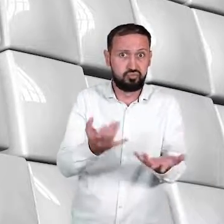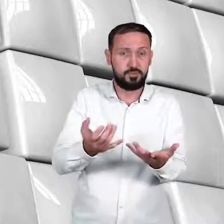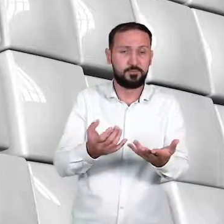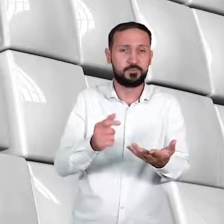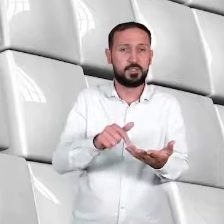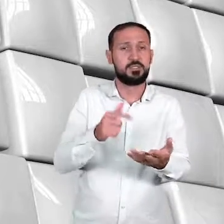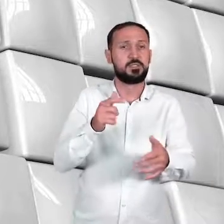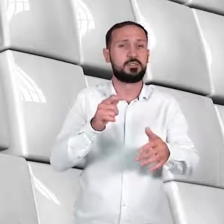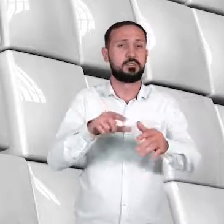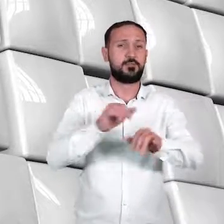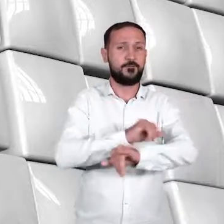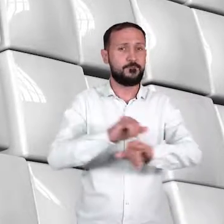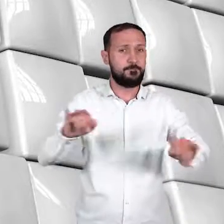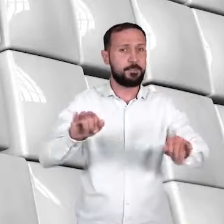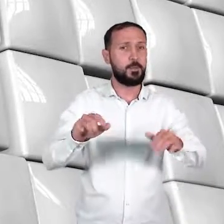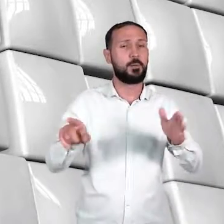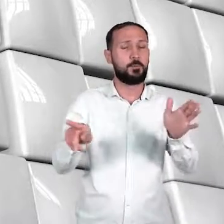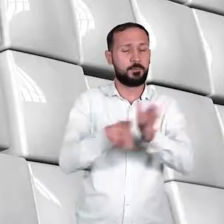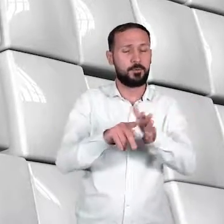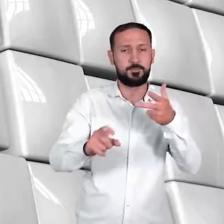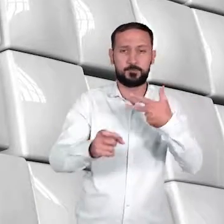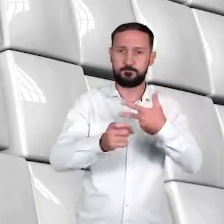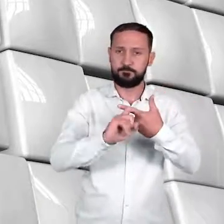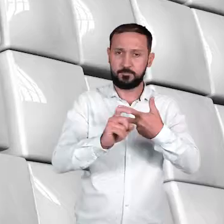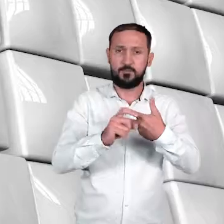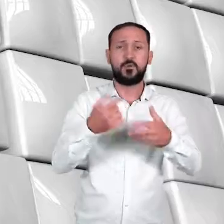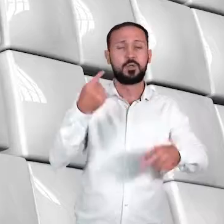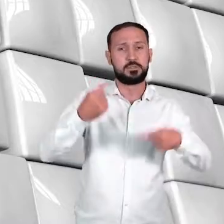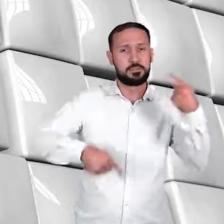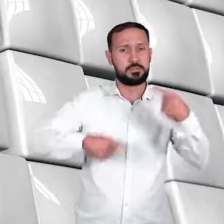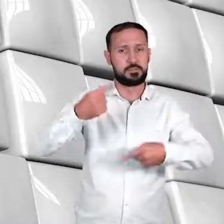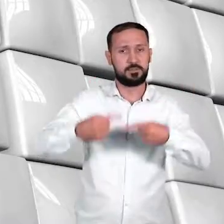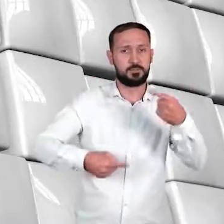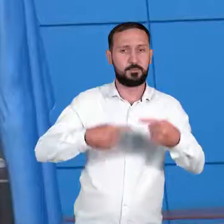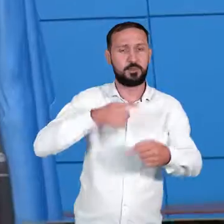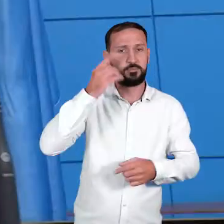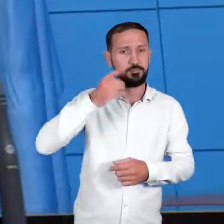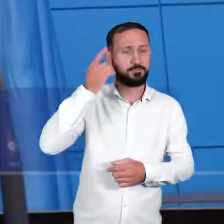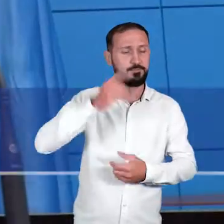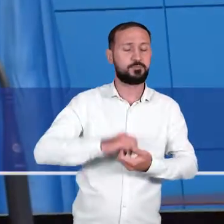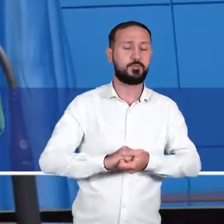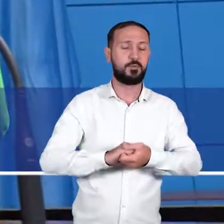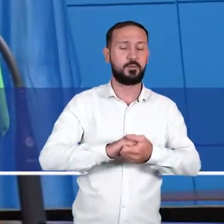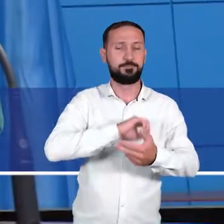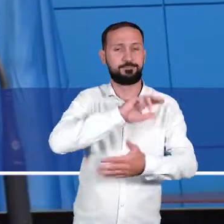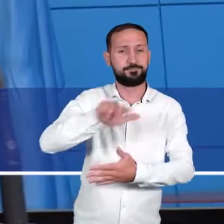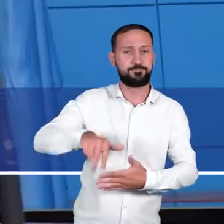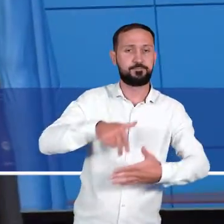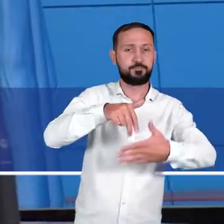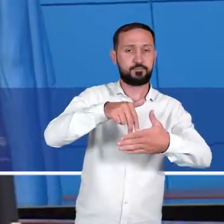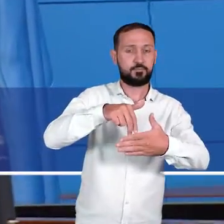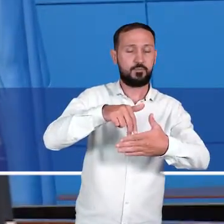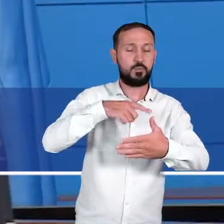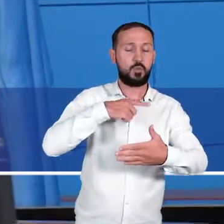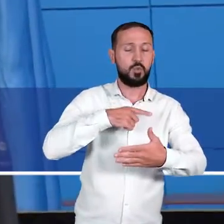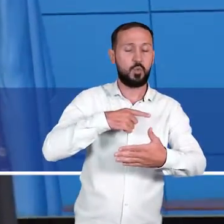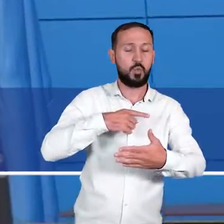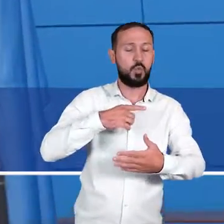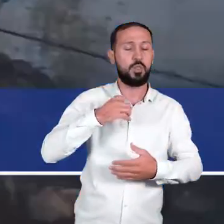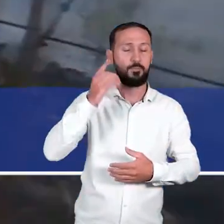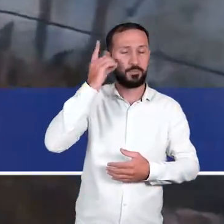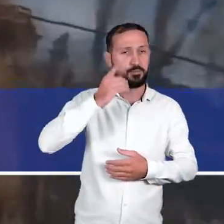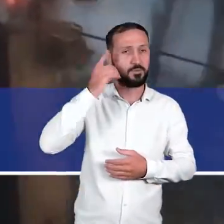medida anunciada pelo Executivo foi tema de debate entre os deputados. Na tribuna, o deputado Felipe Orro, do